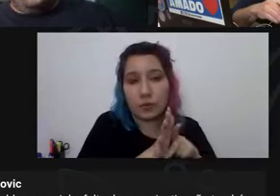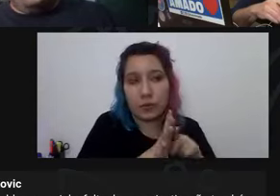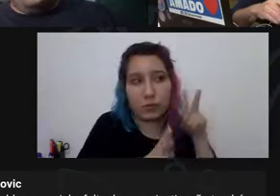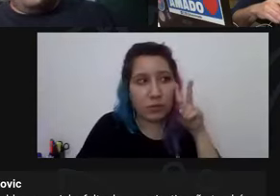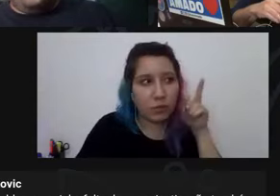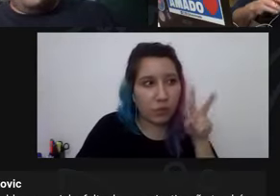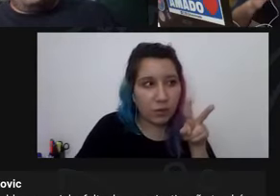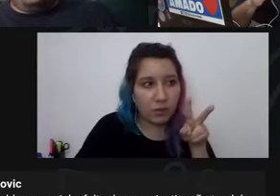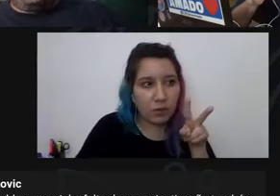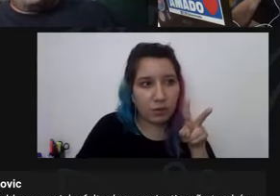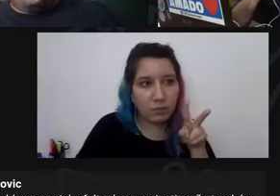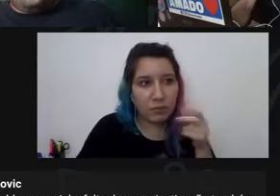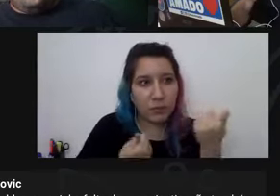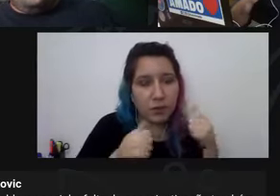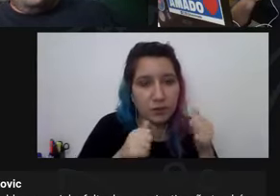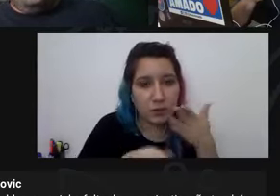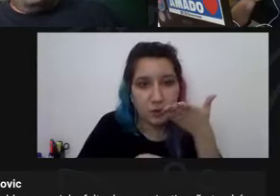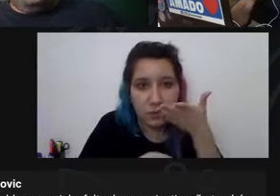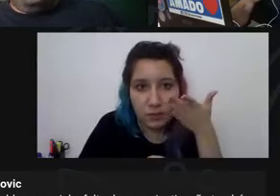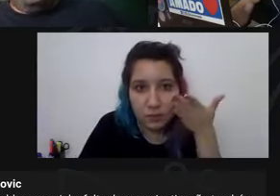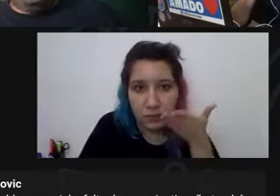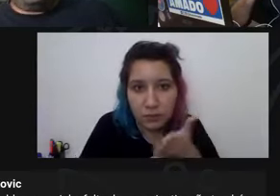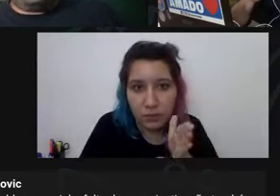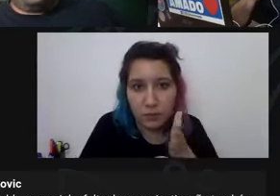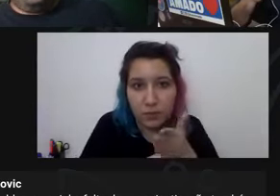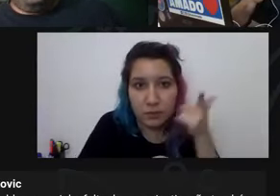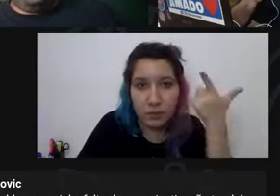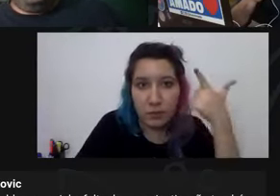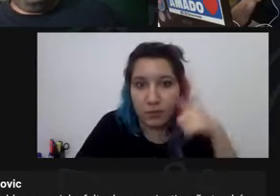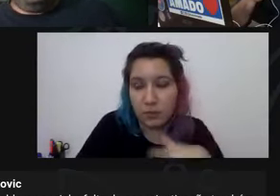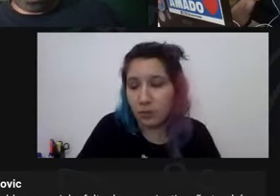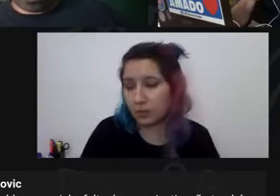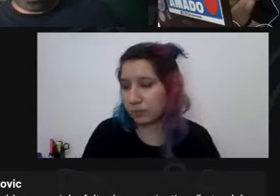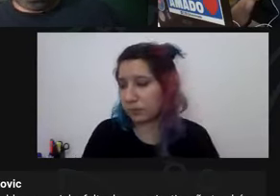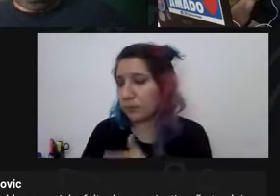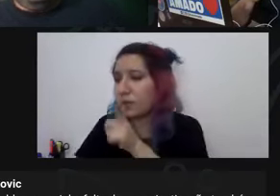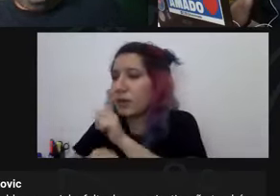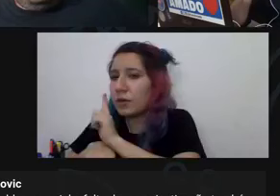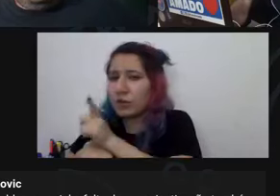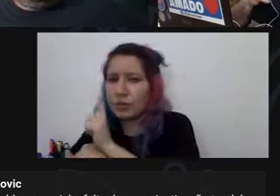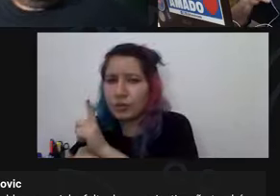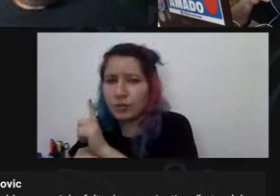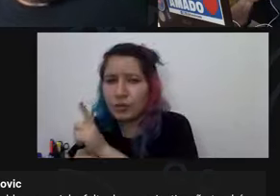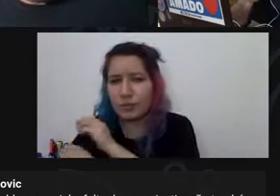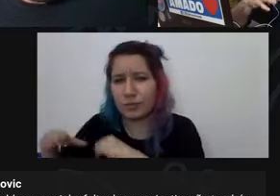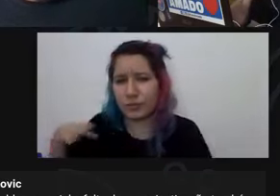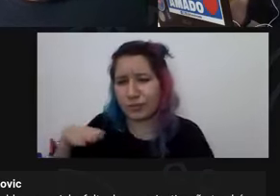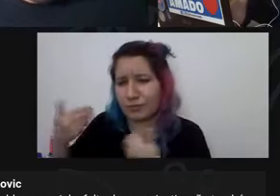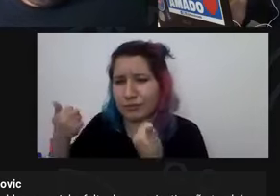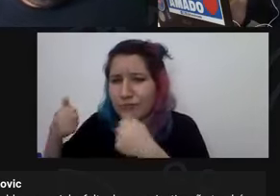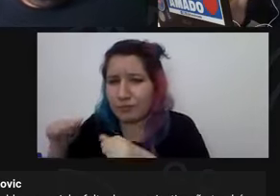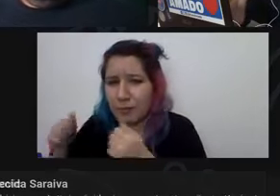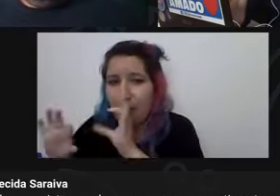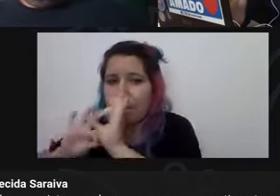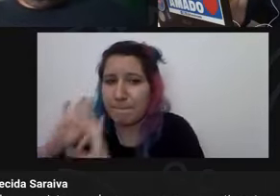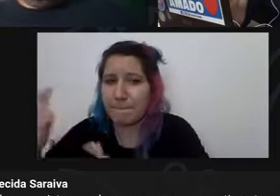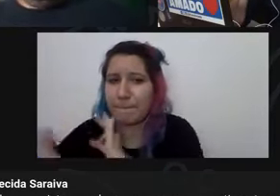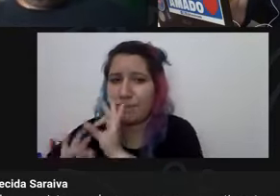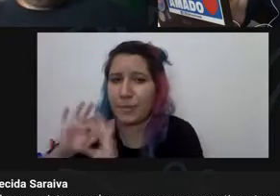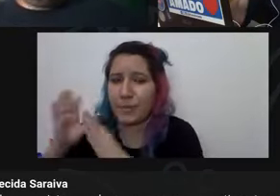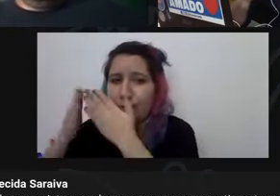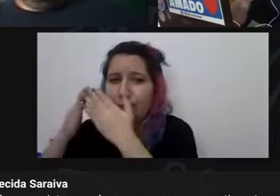população. É o que a gente tem falado, né? Gestão. A cidade precisa de gestão, preciso organizar a